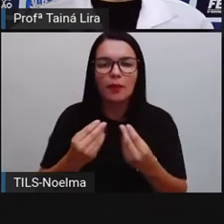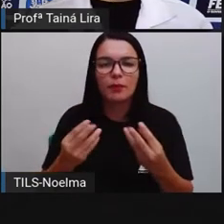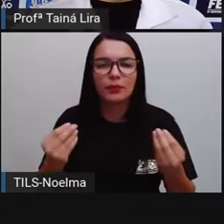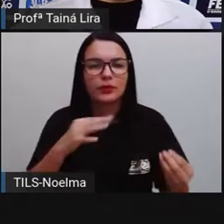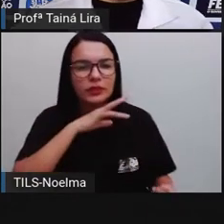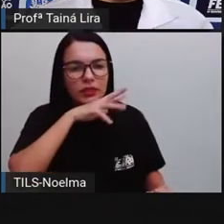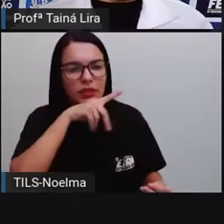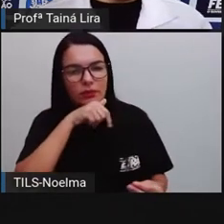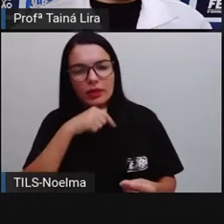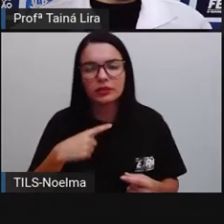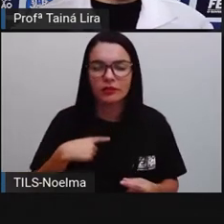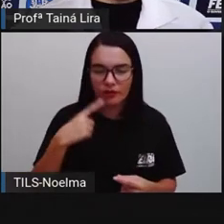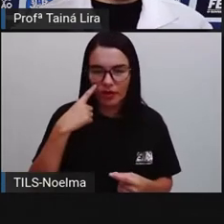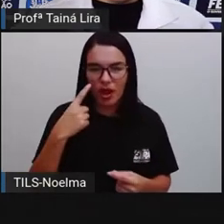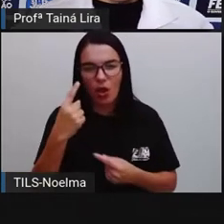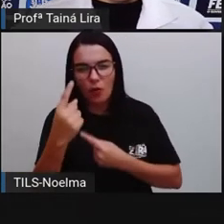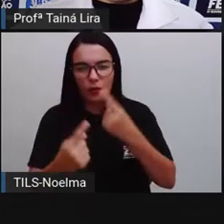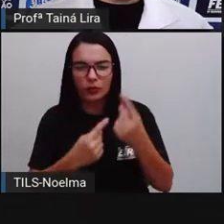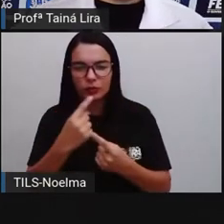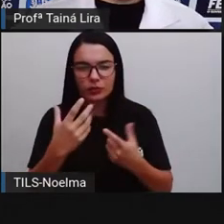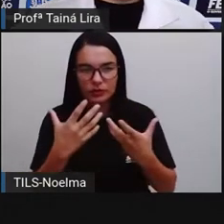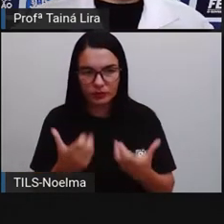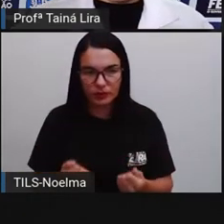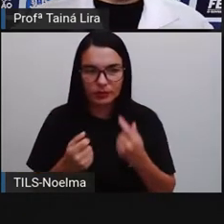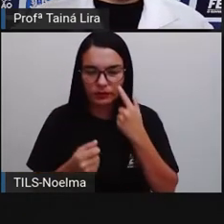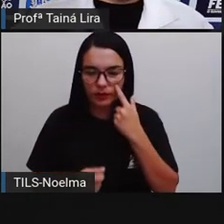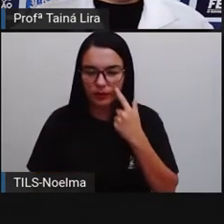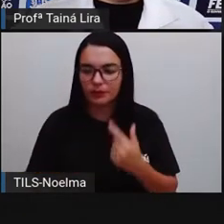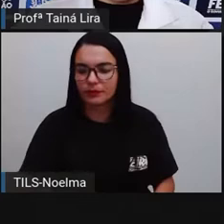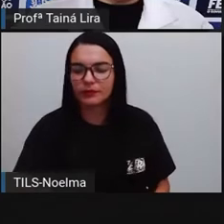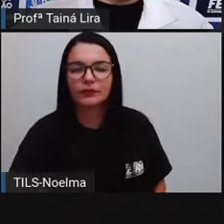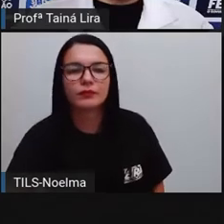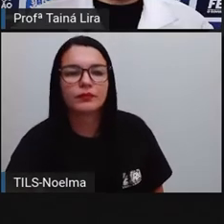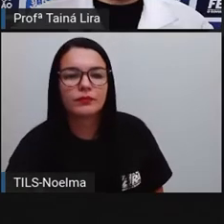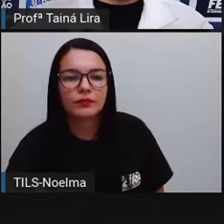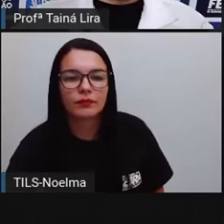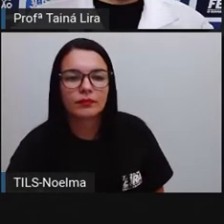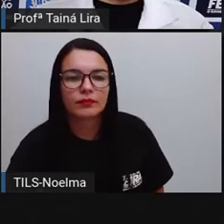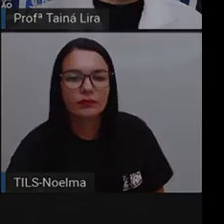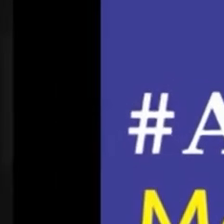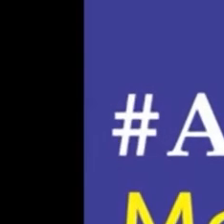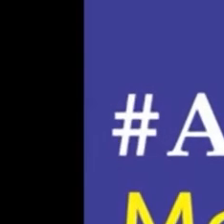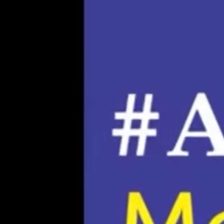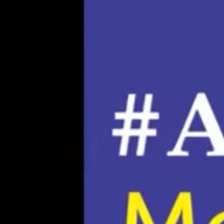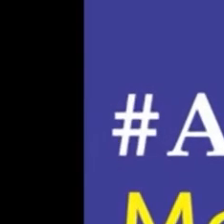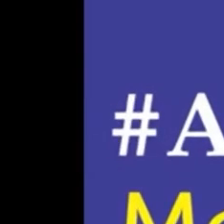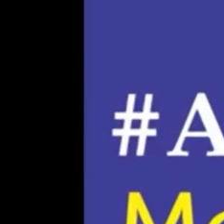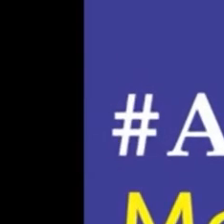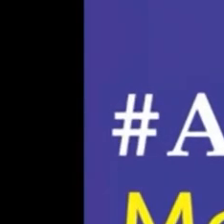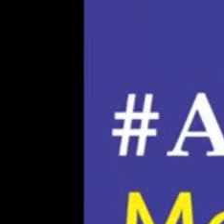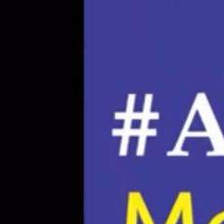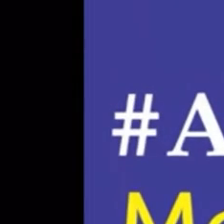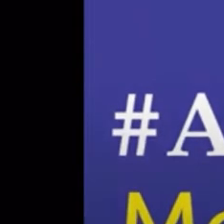animais aqui nós vamos ver alguns agora tá então vamos lá vamos conversar E aí